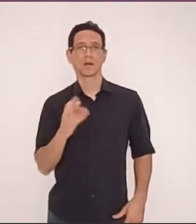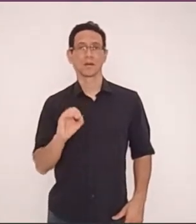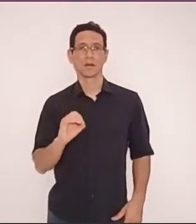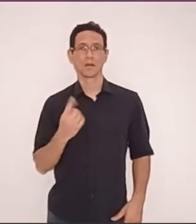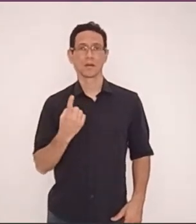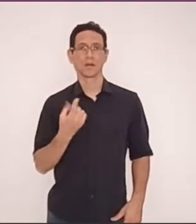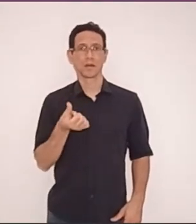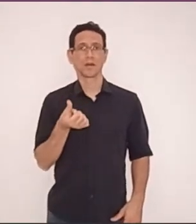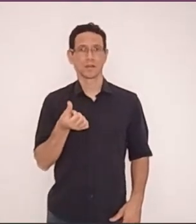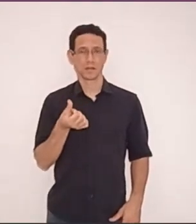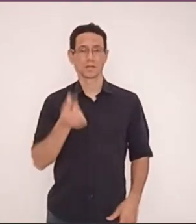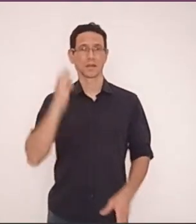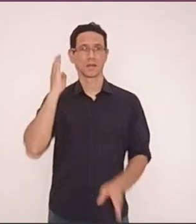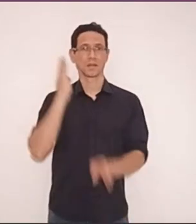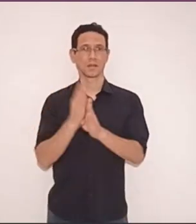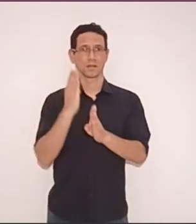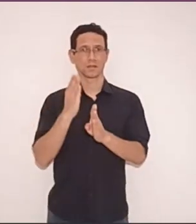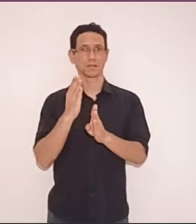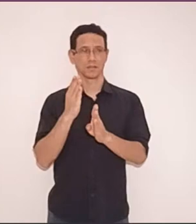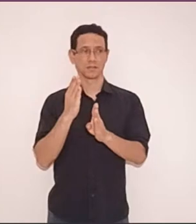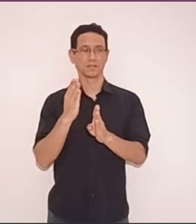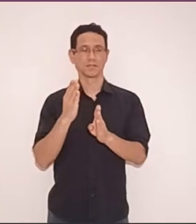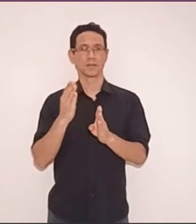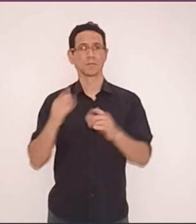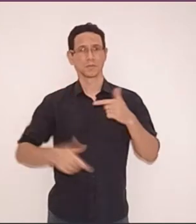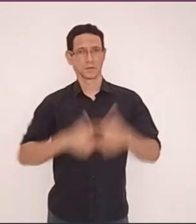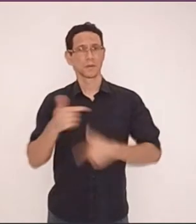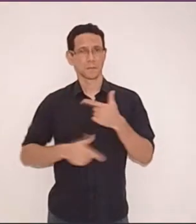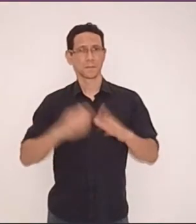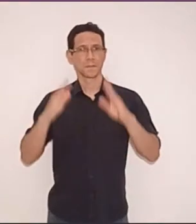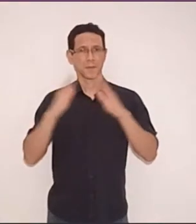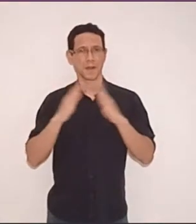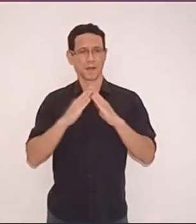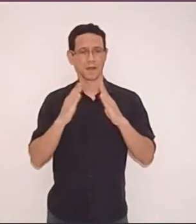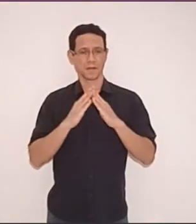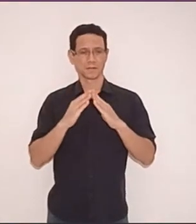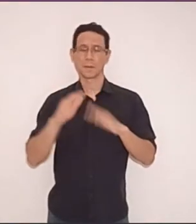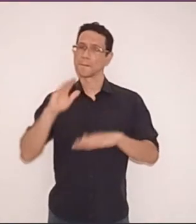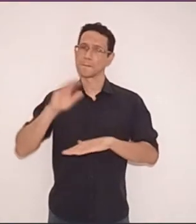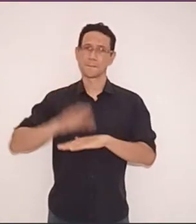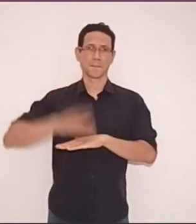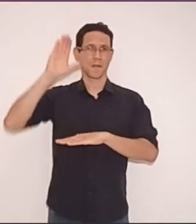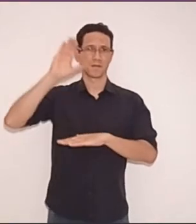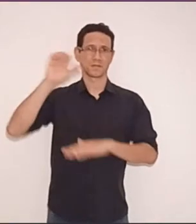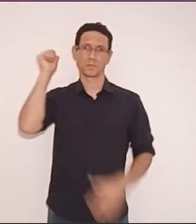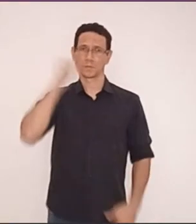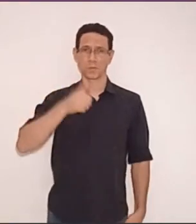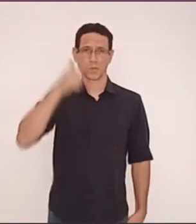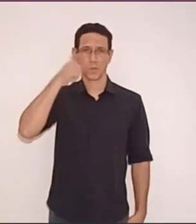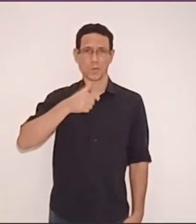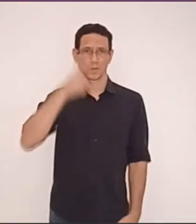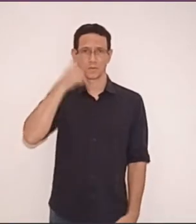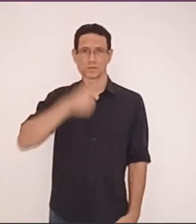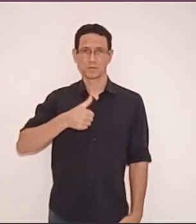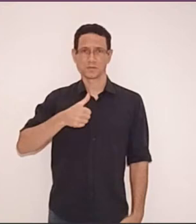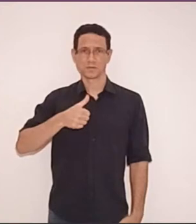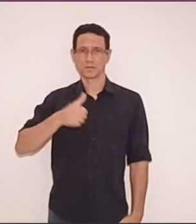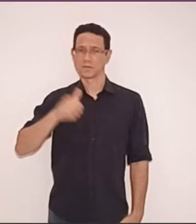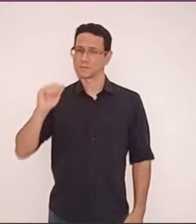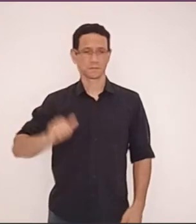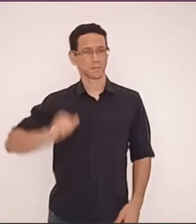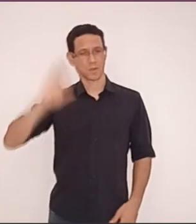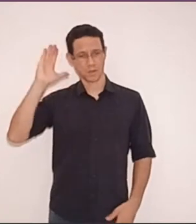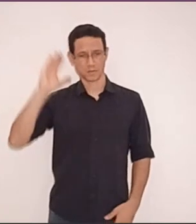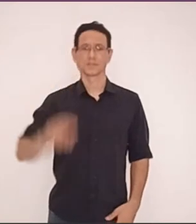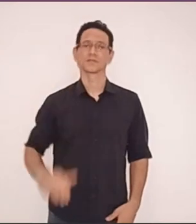comecei a pesquisar muito sobre trabalho doméstico né é uma profissão predominante de mulheres então uma profissão que